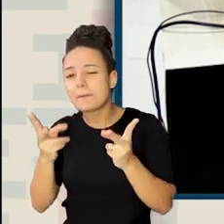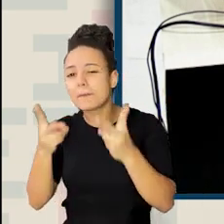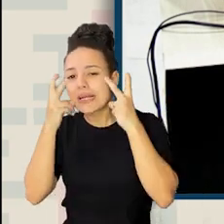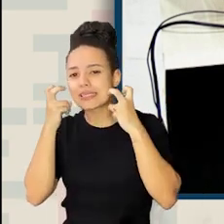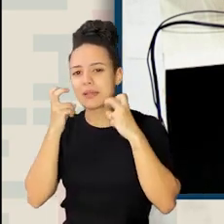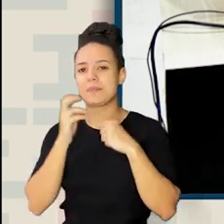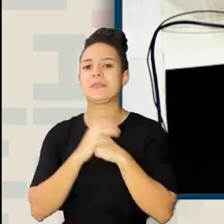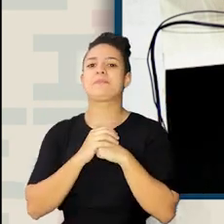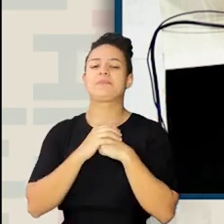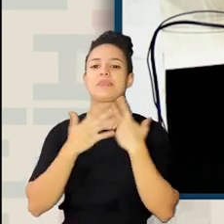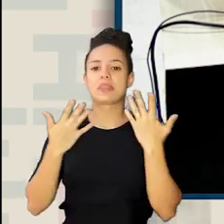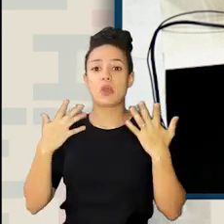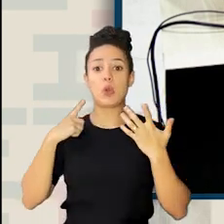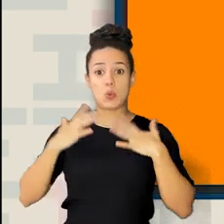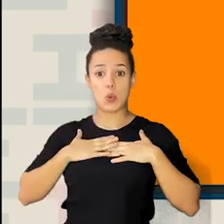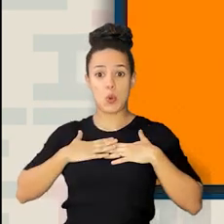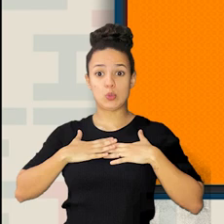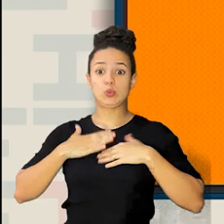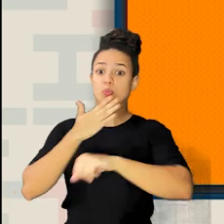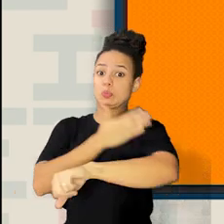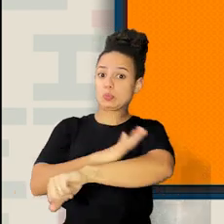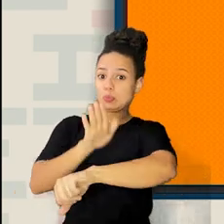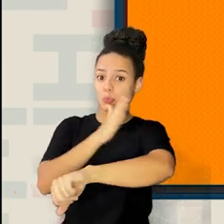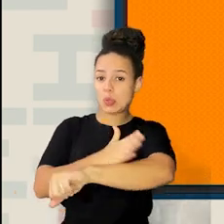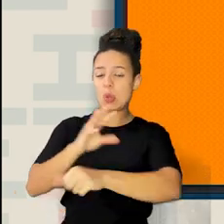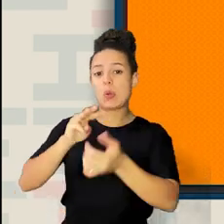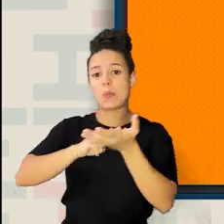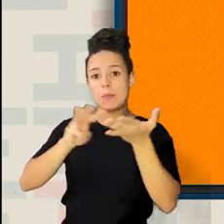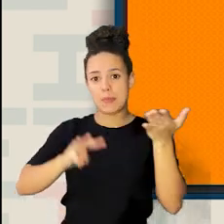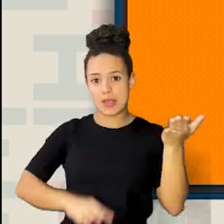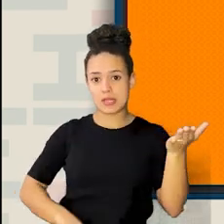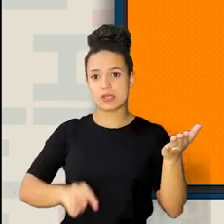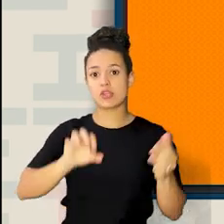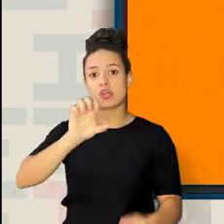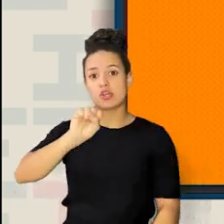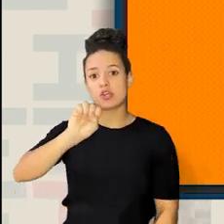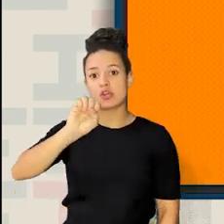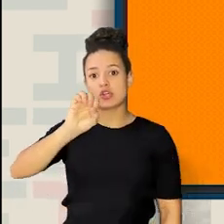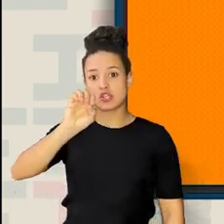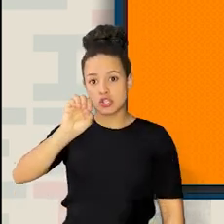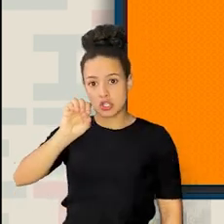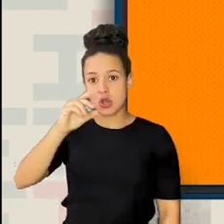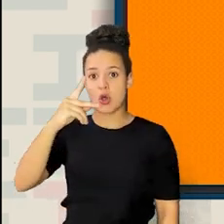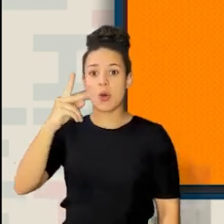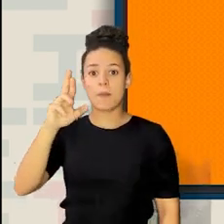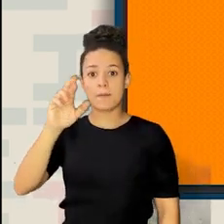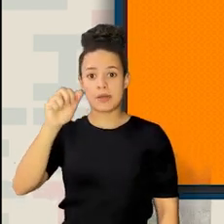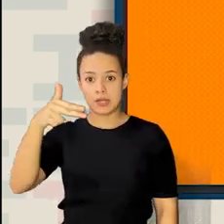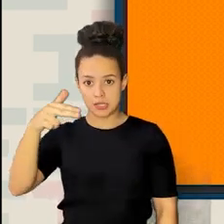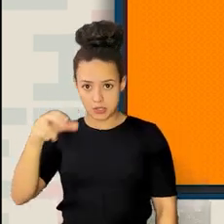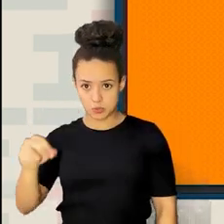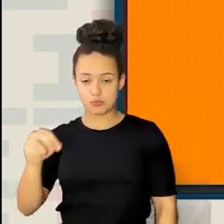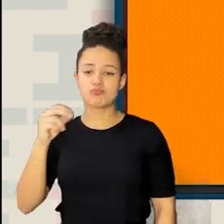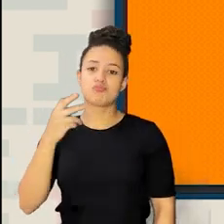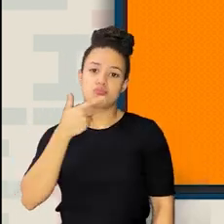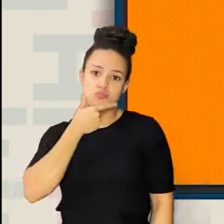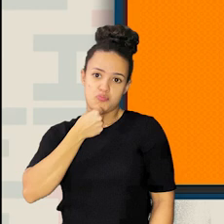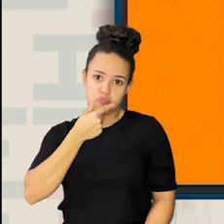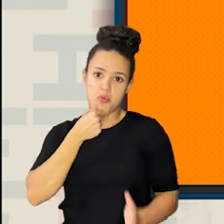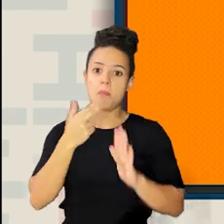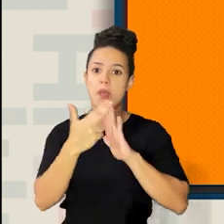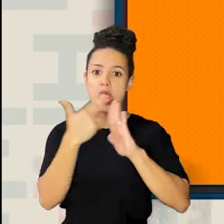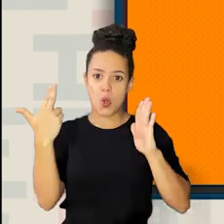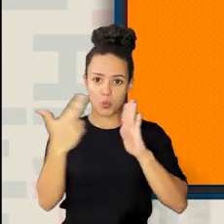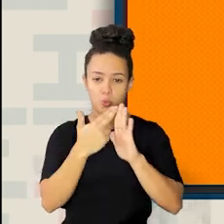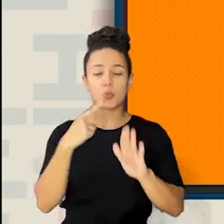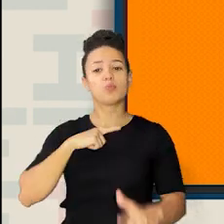fazer esse exercício que eu gosto muito, do método para soprano do Hans Martin Linde, tá? Que tem